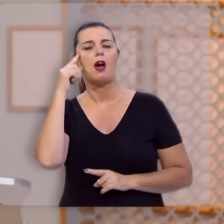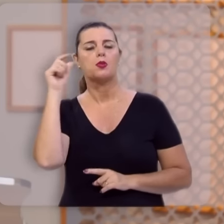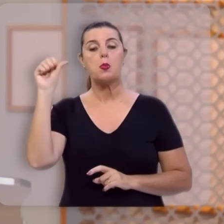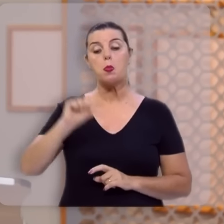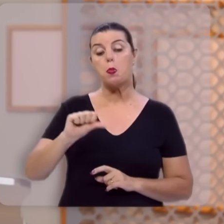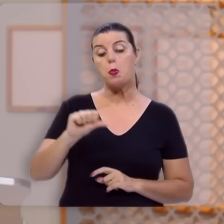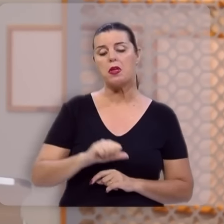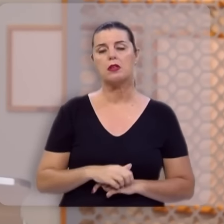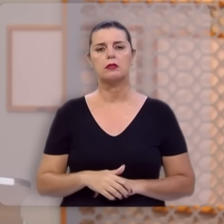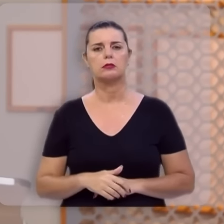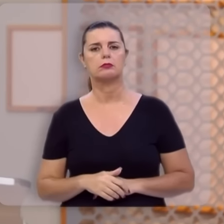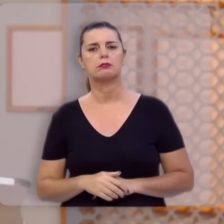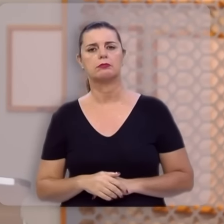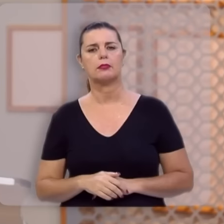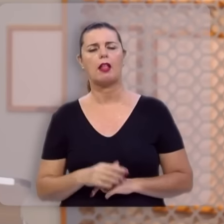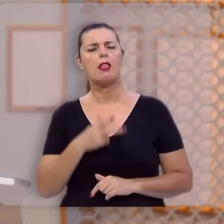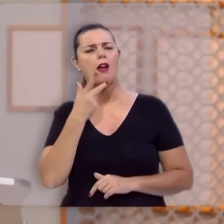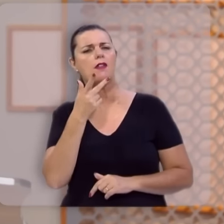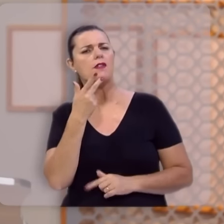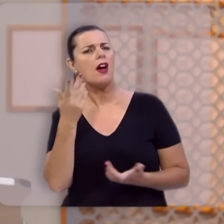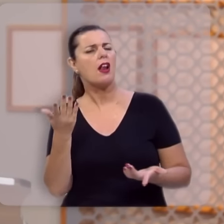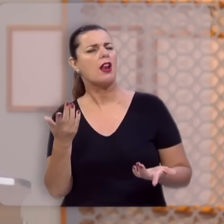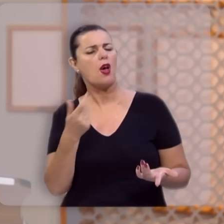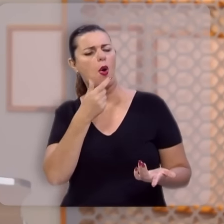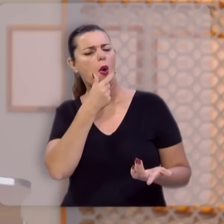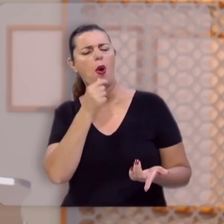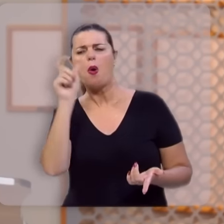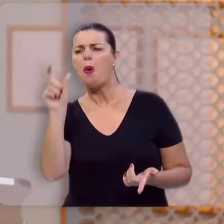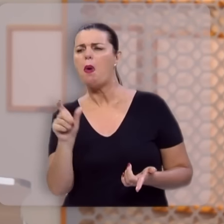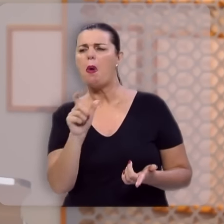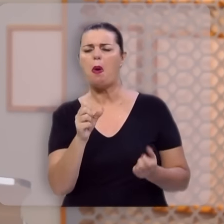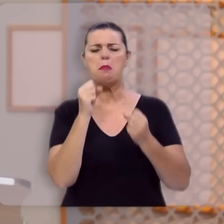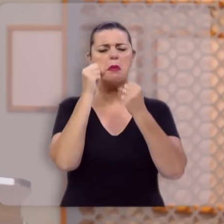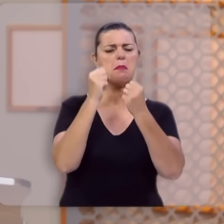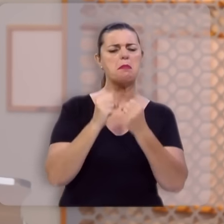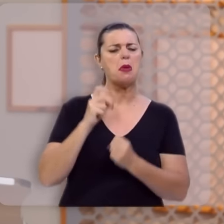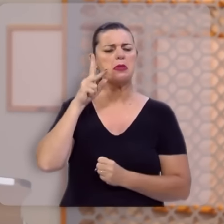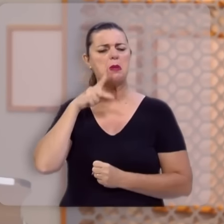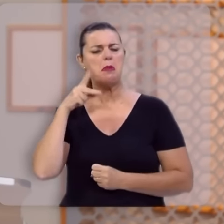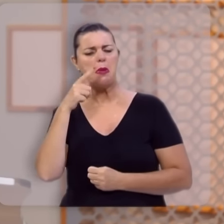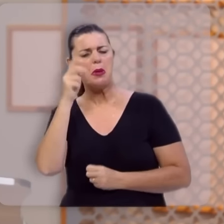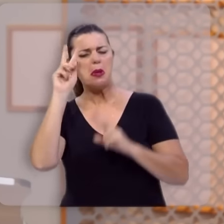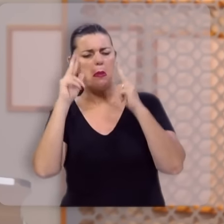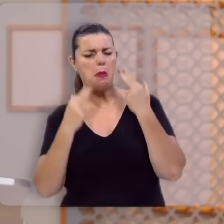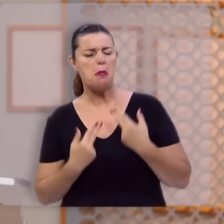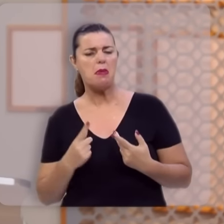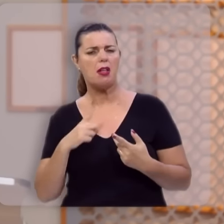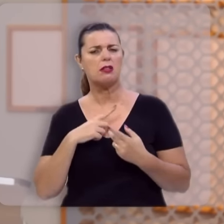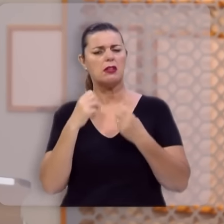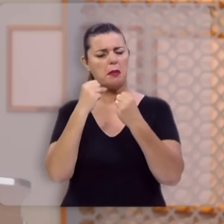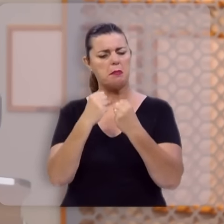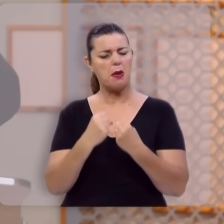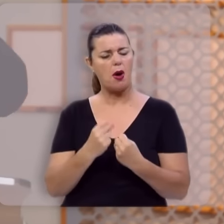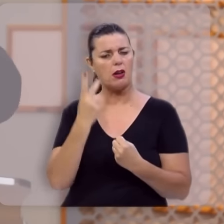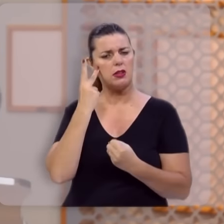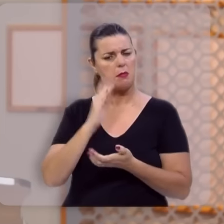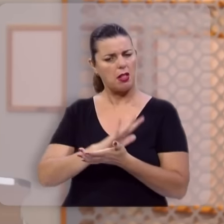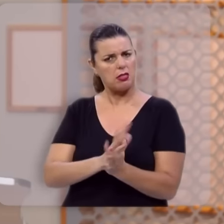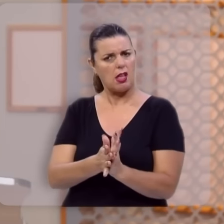desilusão. Ele está dizendo o seguinte, nenhum homem, nenhum poder político humano tem competência e poder